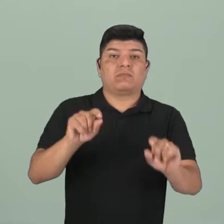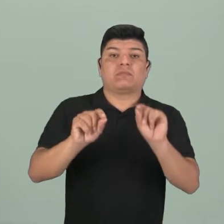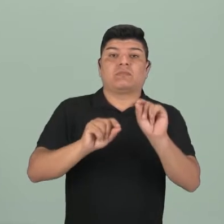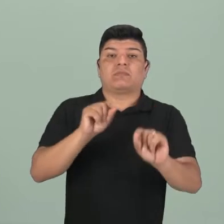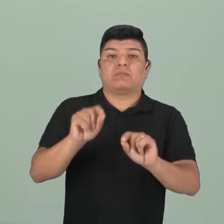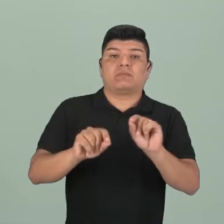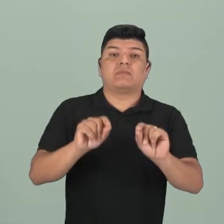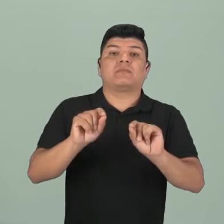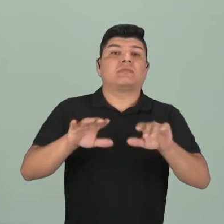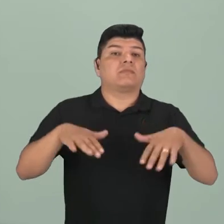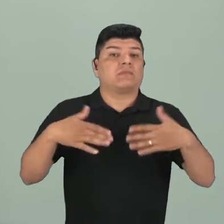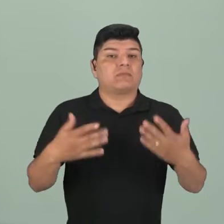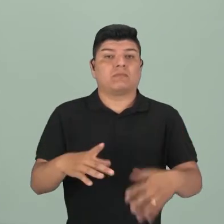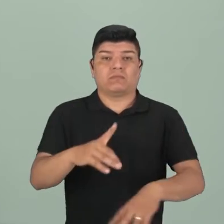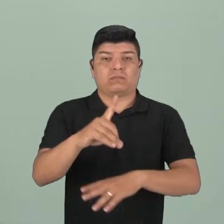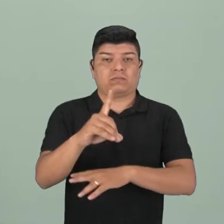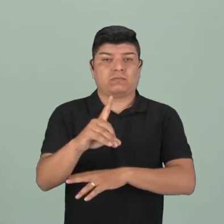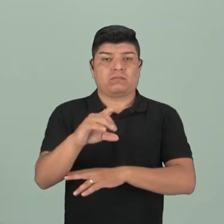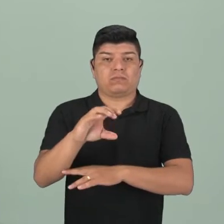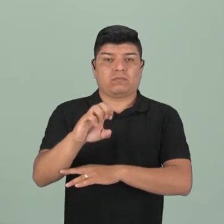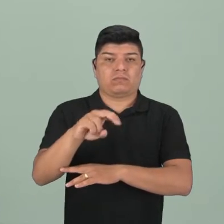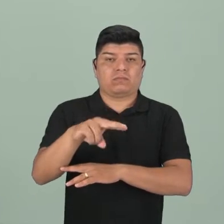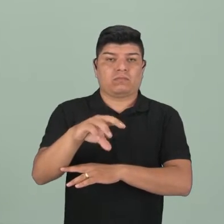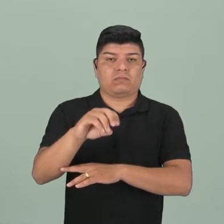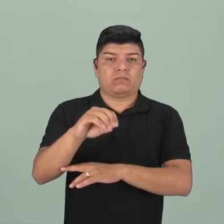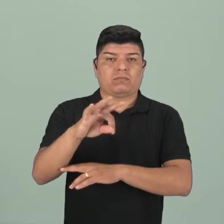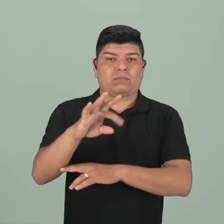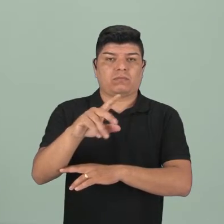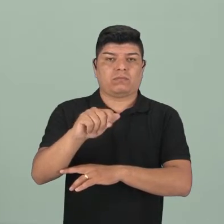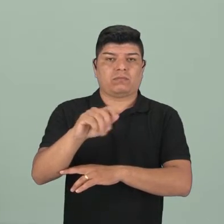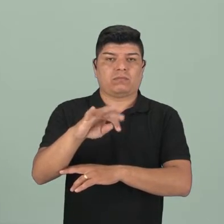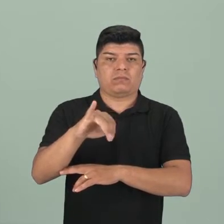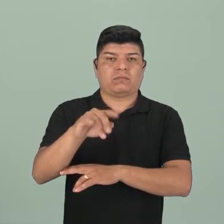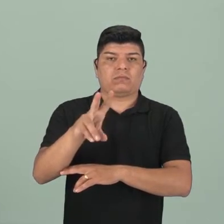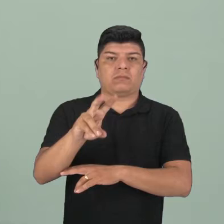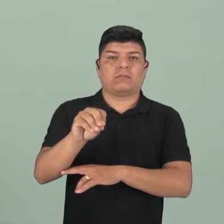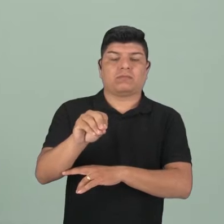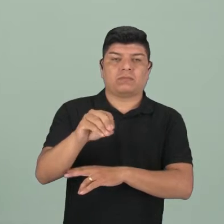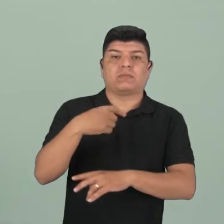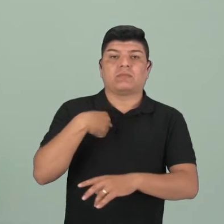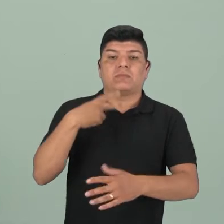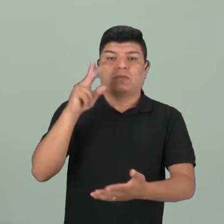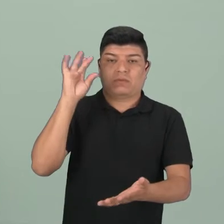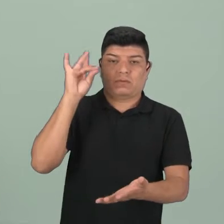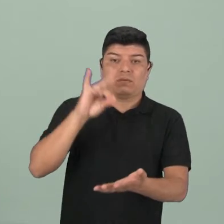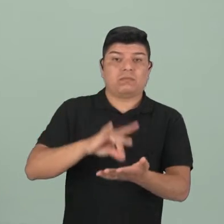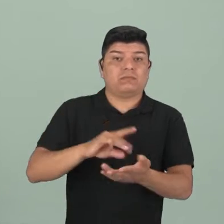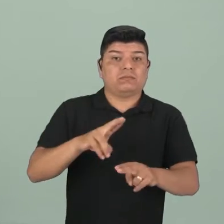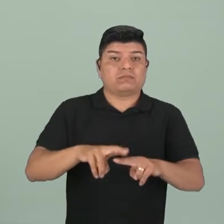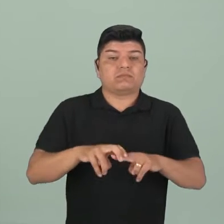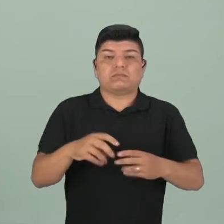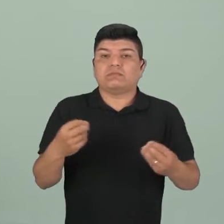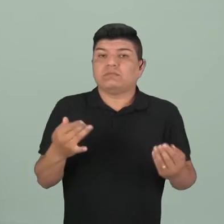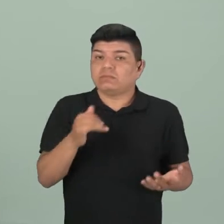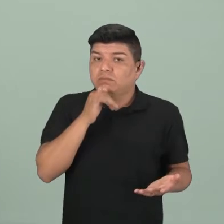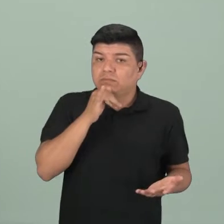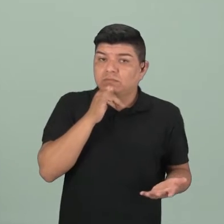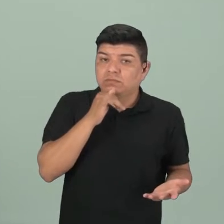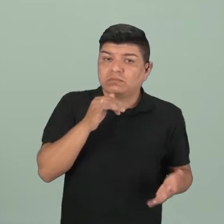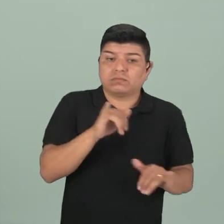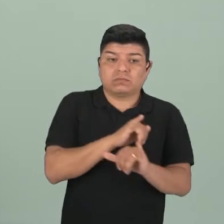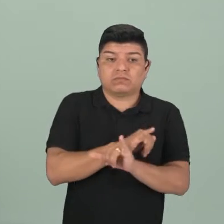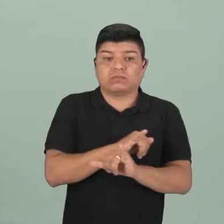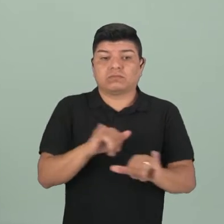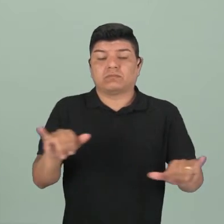caráter denotativo, ou seja, eles têm que ser concretos, têm que ser real, né? Eu não posso colocar ali, de repente, numa